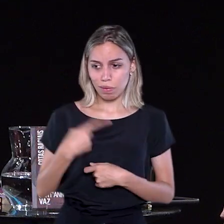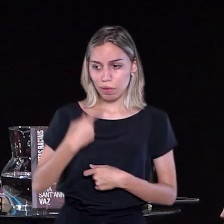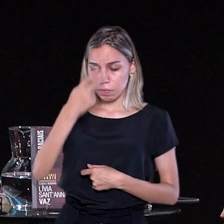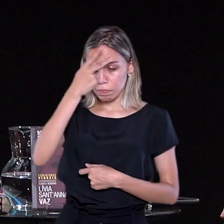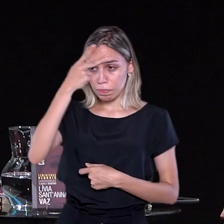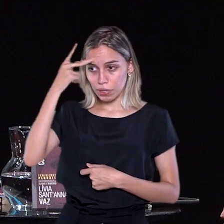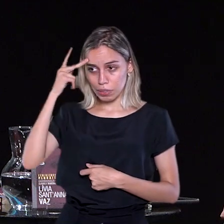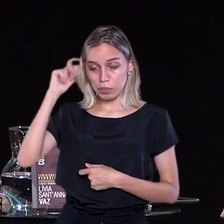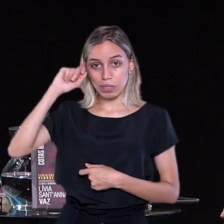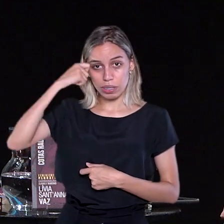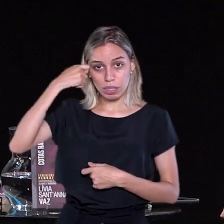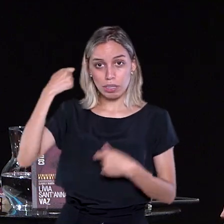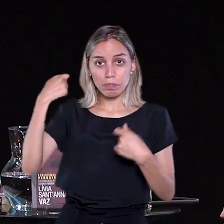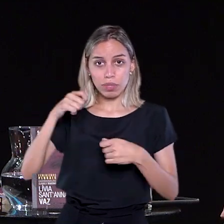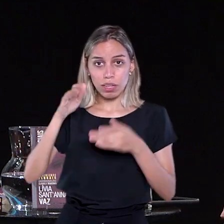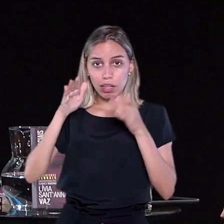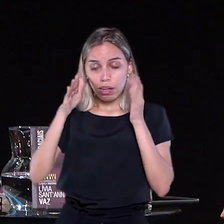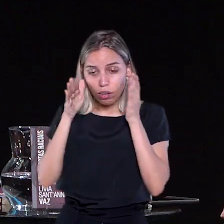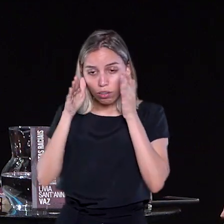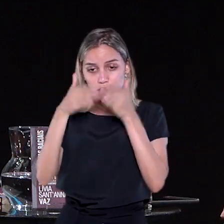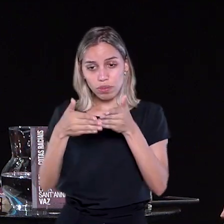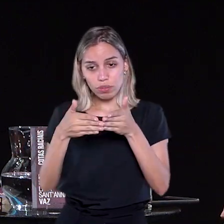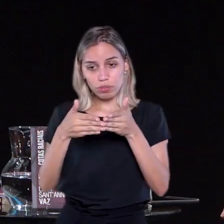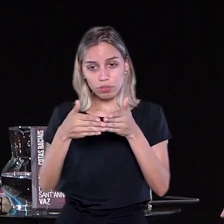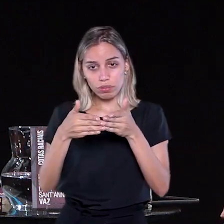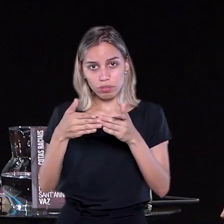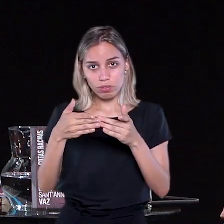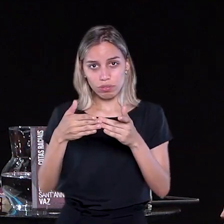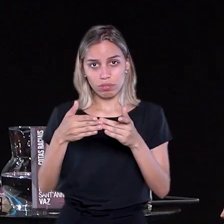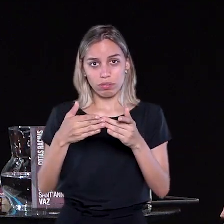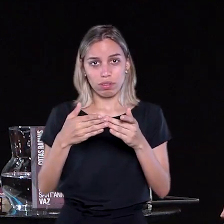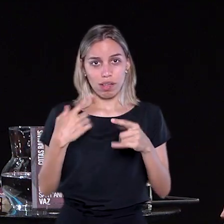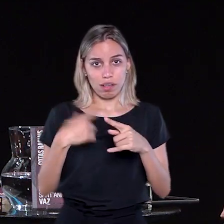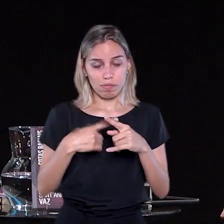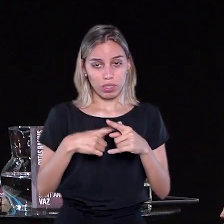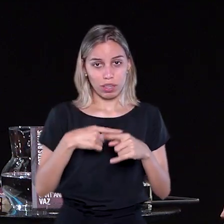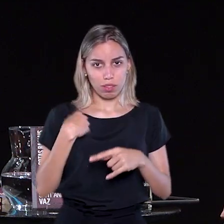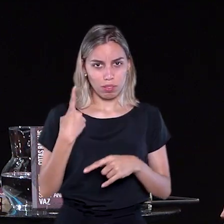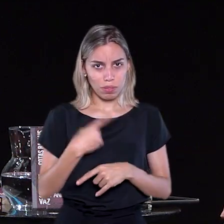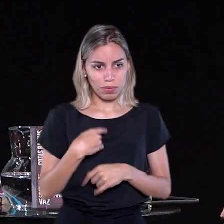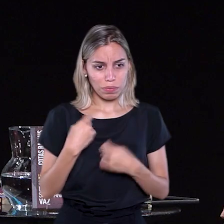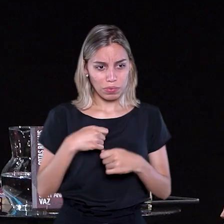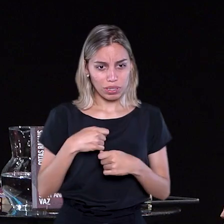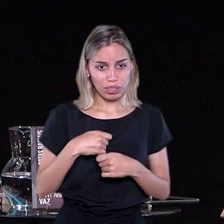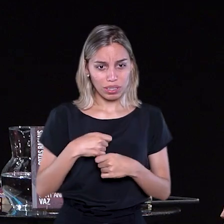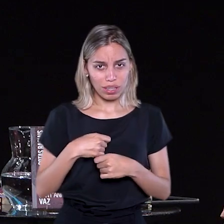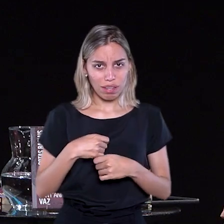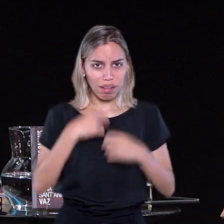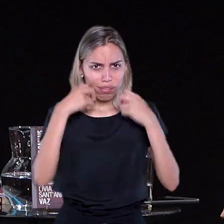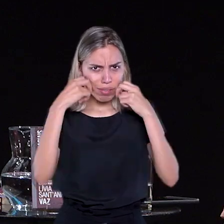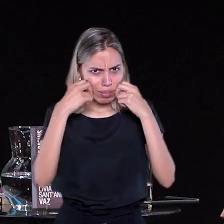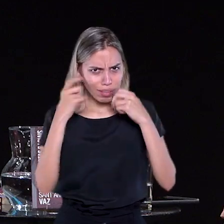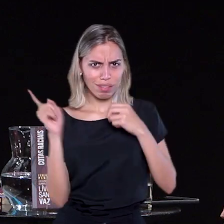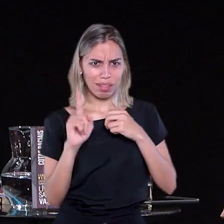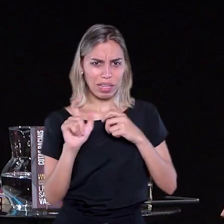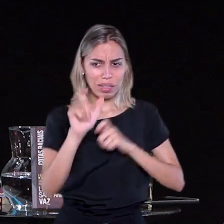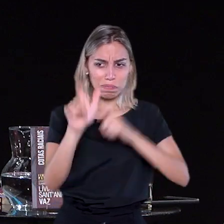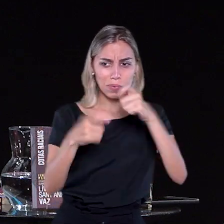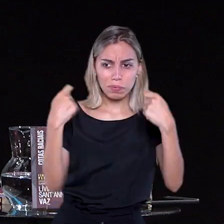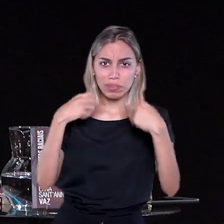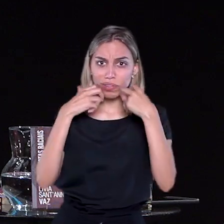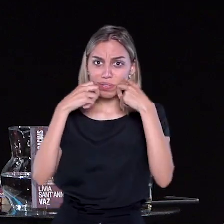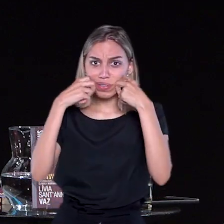político, pedagógico em instituições de poder, precisa de estratégias. Eu digo que não são estratégias de sobrevivência, não, porque